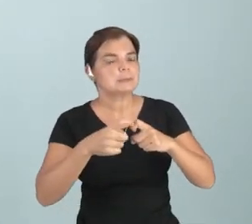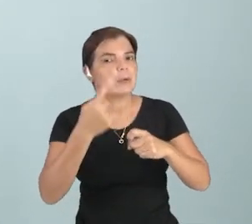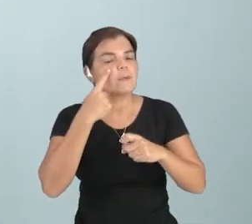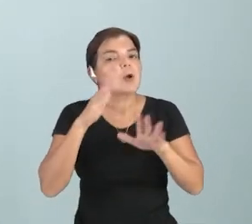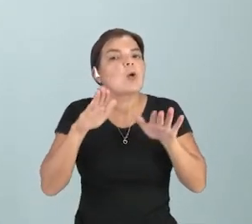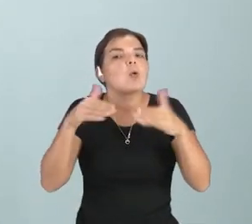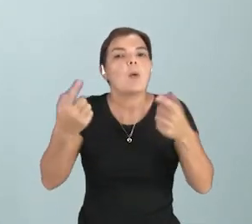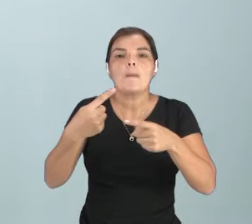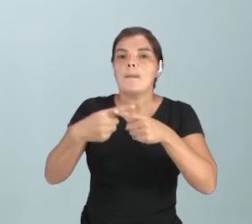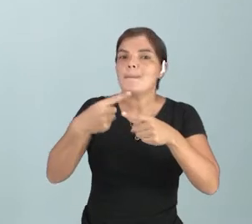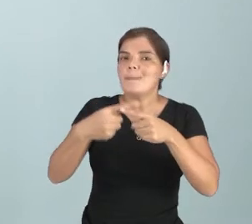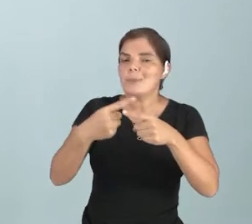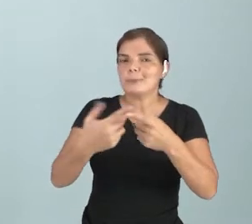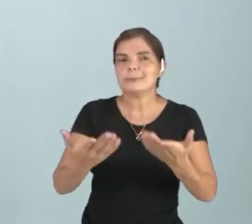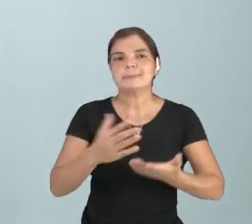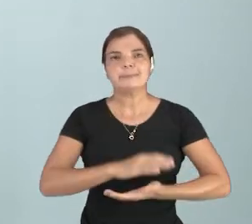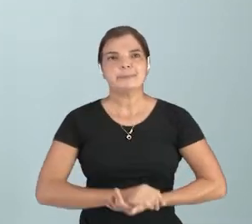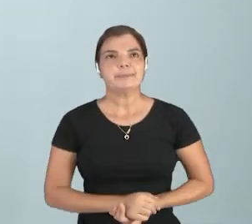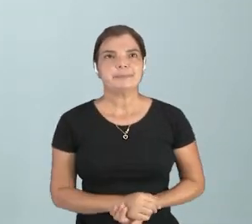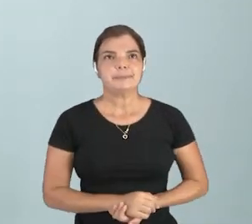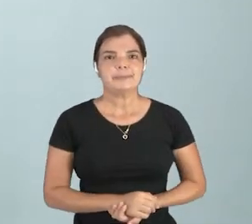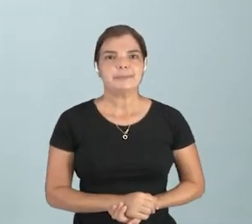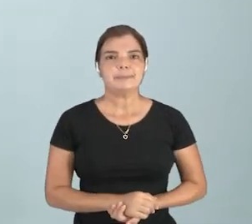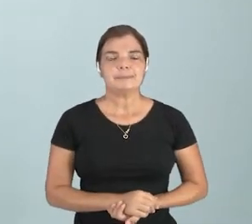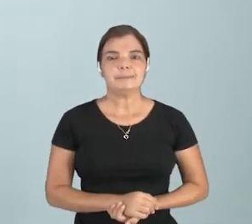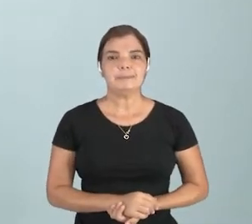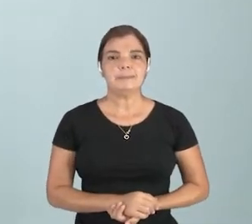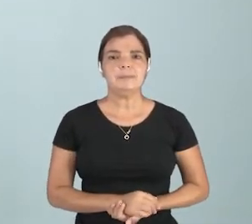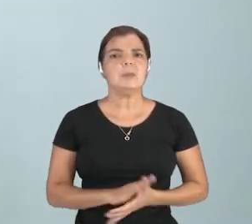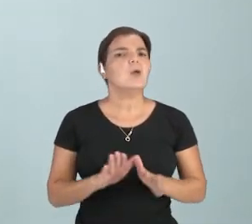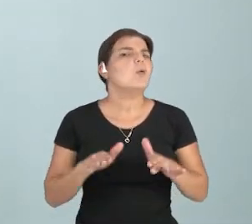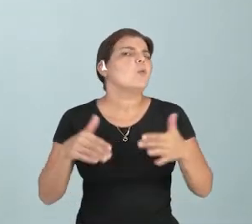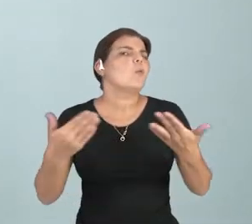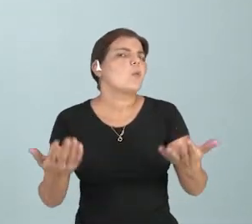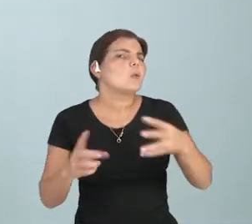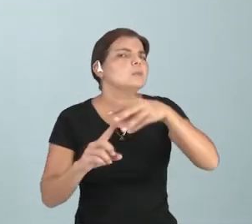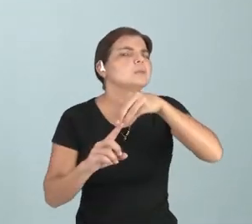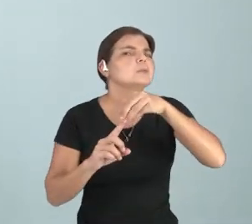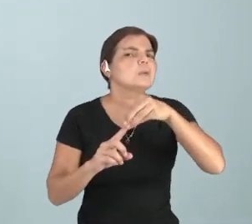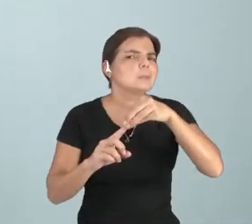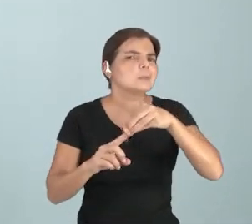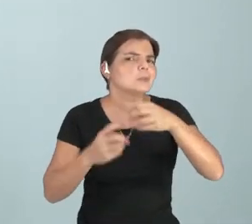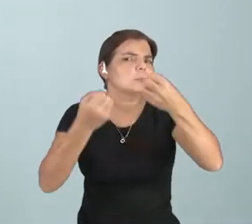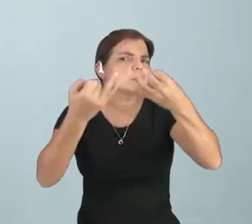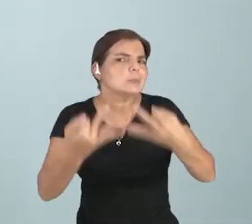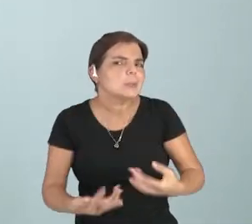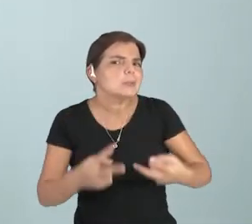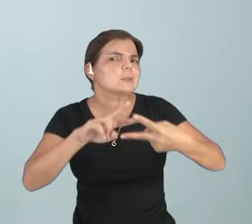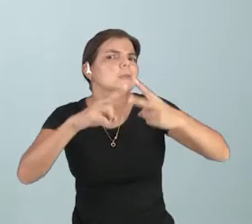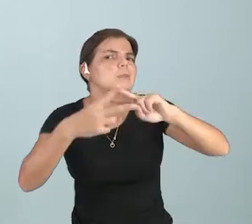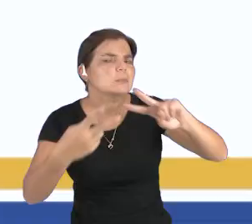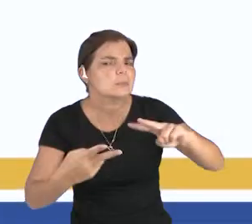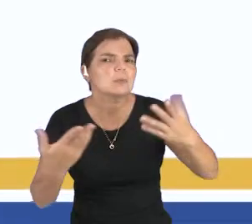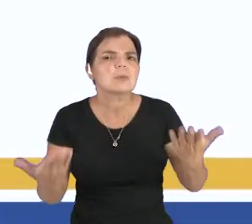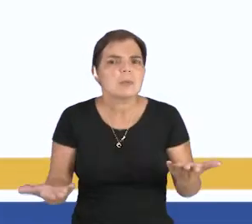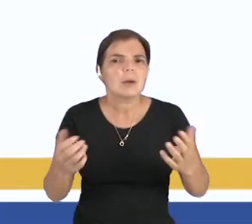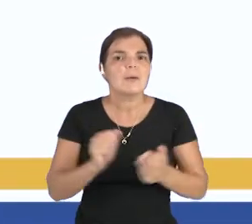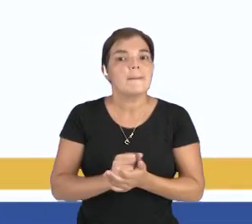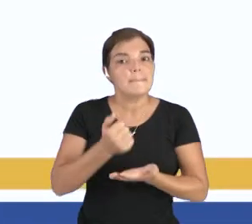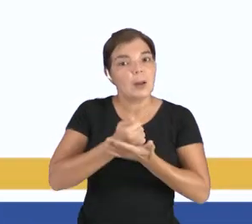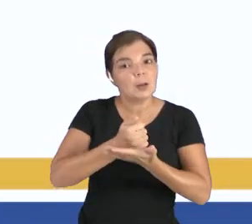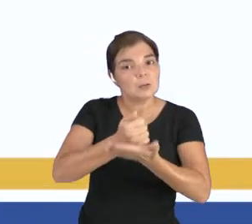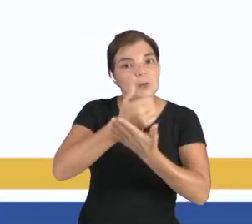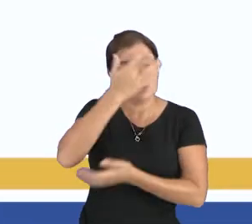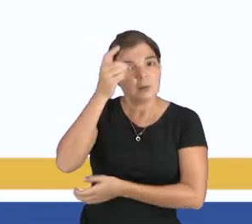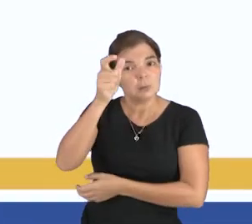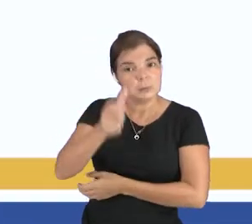saber por que a causa, tá? E quais são os objetivos desse aconselhamento genético, gente? Ajudar o